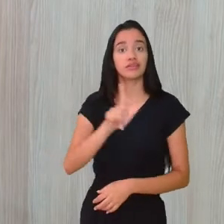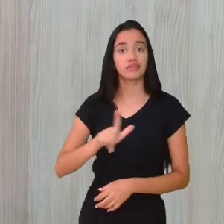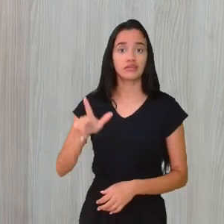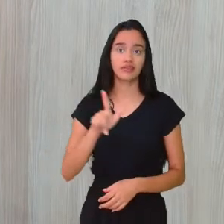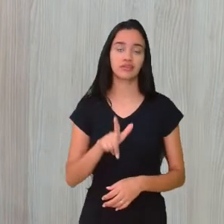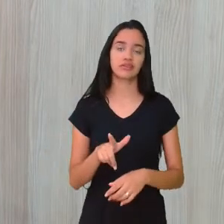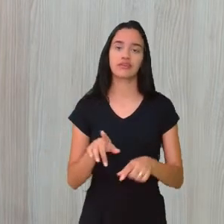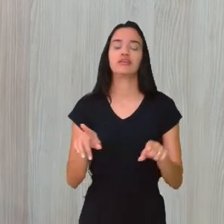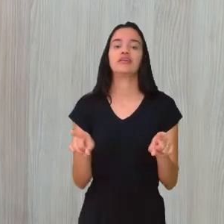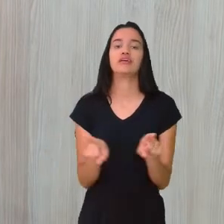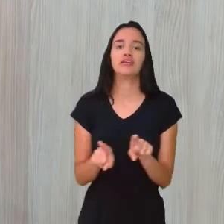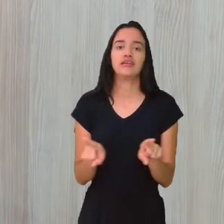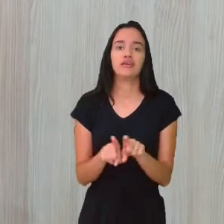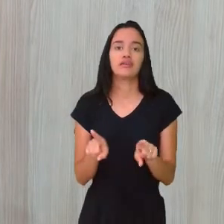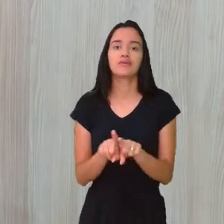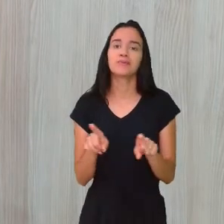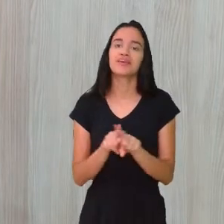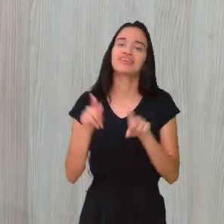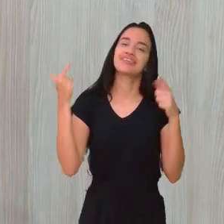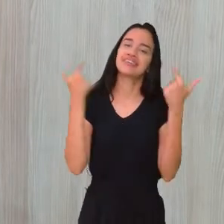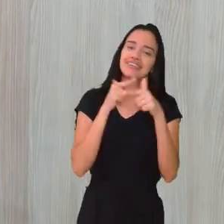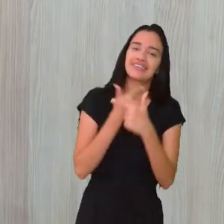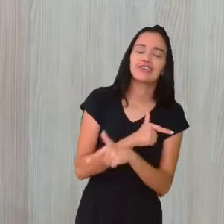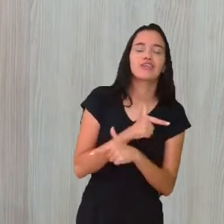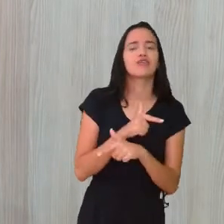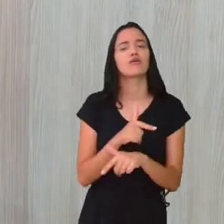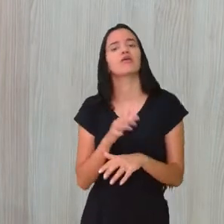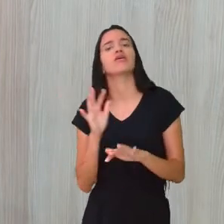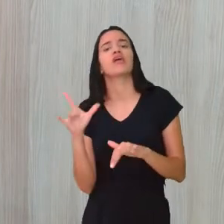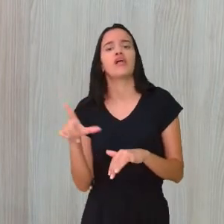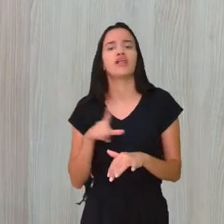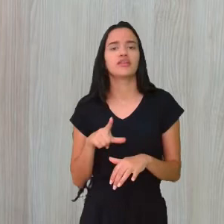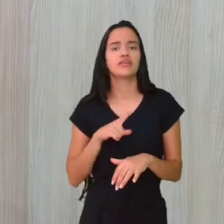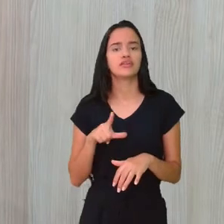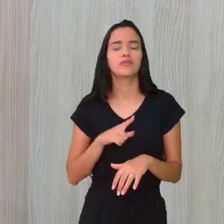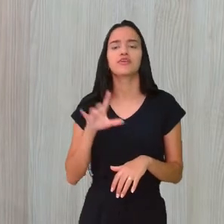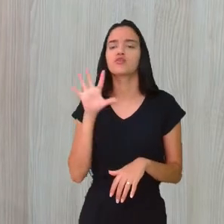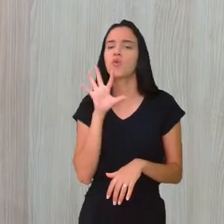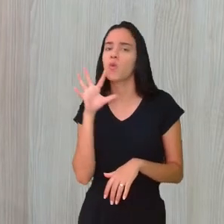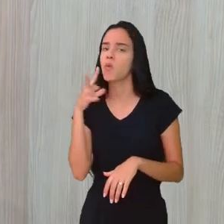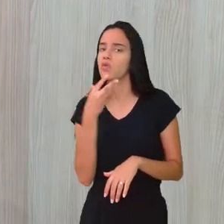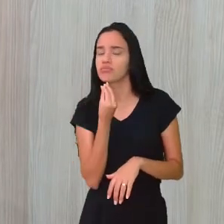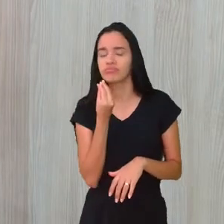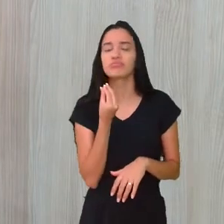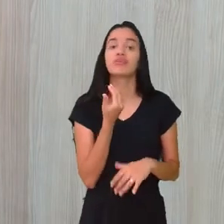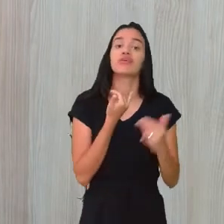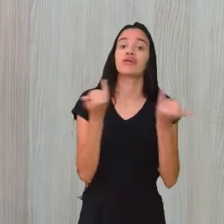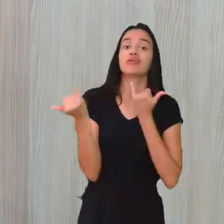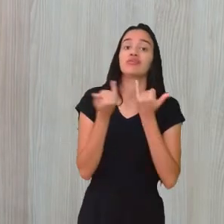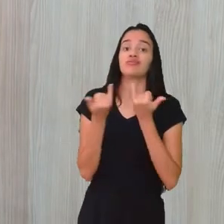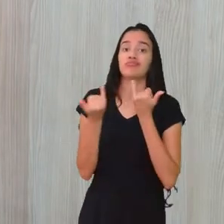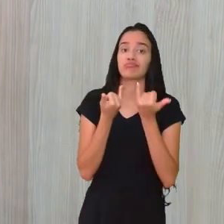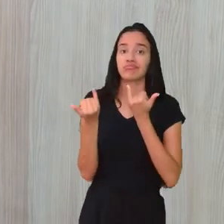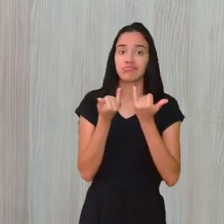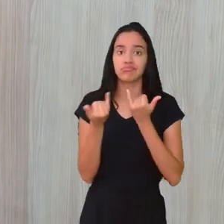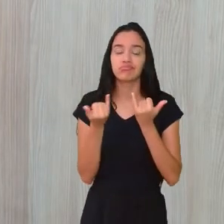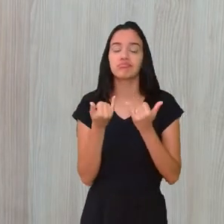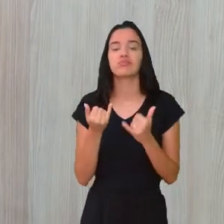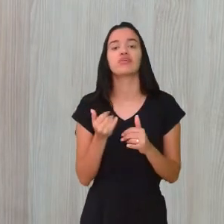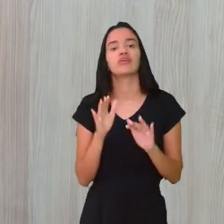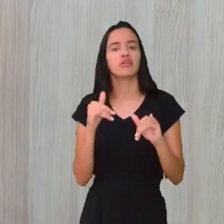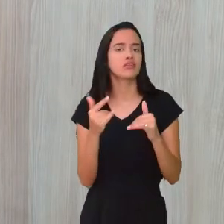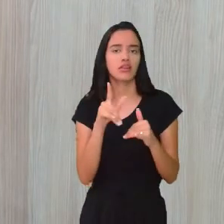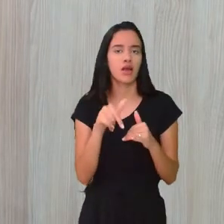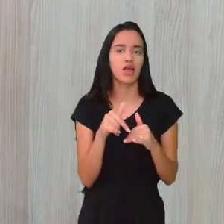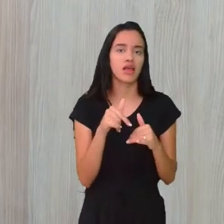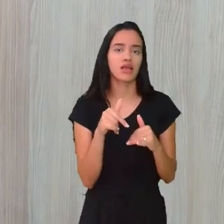de entretenimento e etc., é também um conhecimento, é uma fonte de conhecimento. Então,